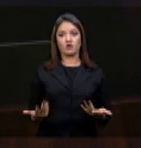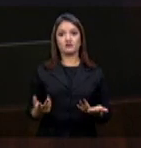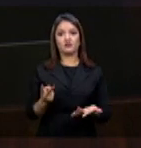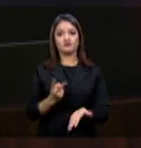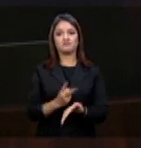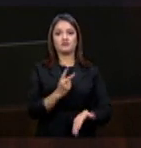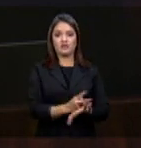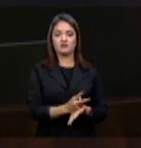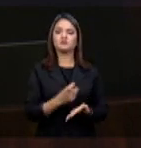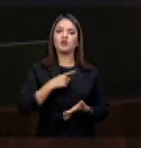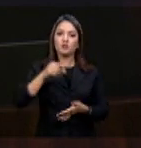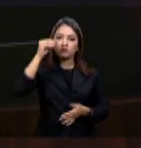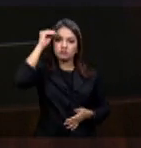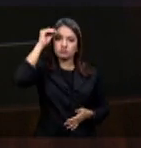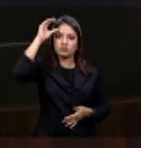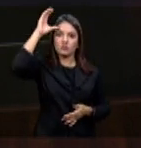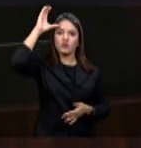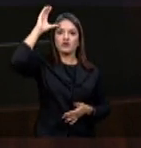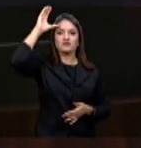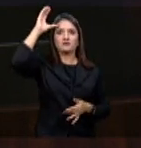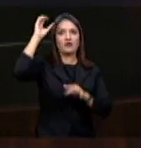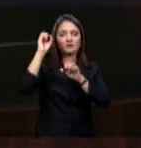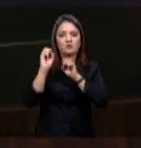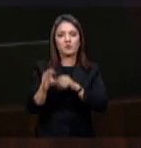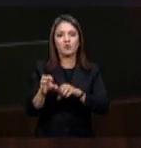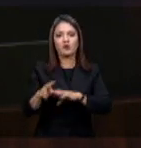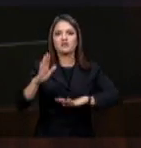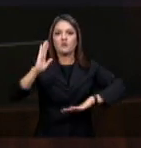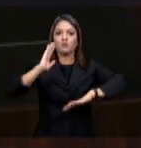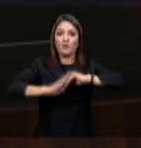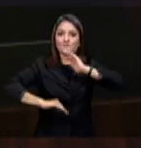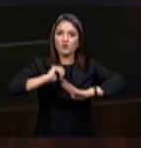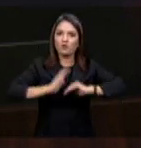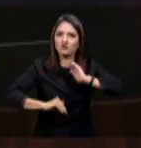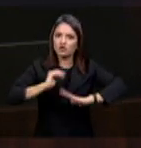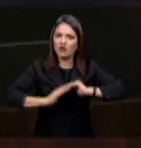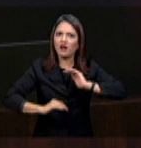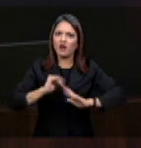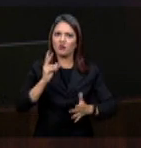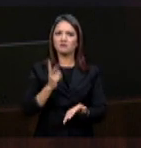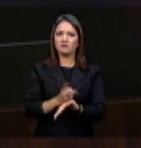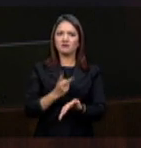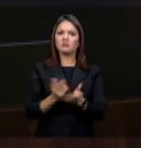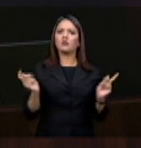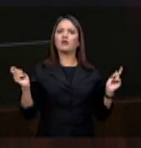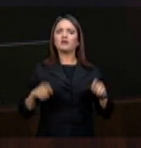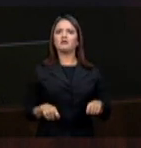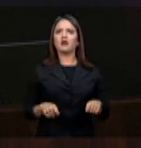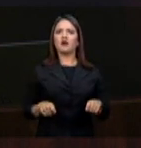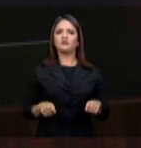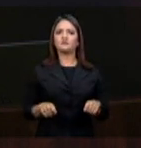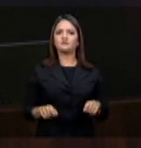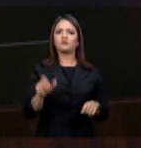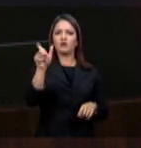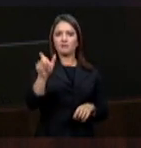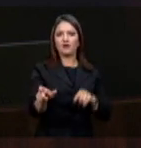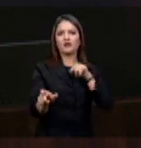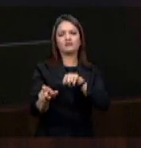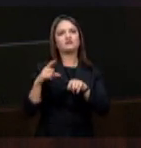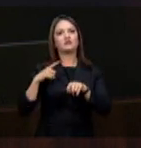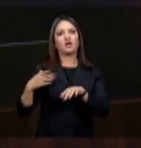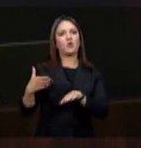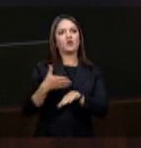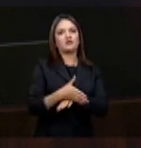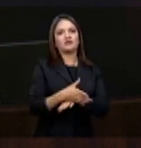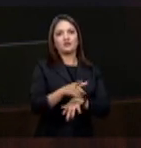formação a Educacional profissional robusta que lhe permitam inclusive o